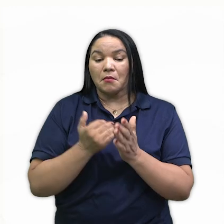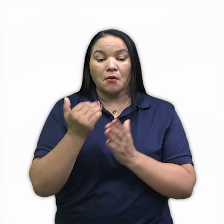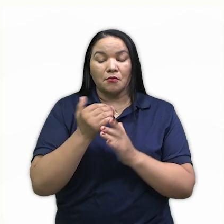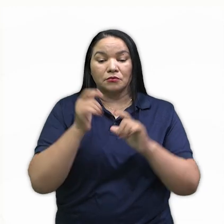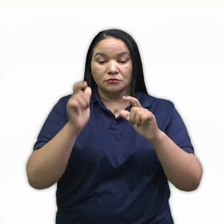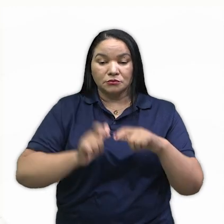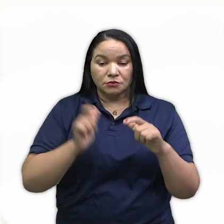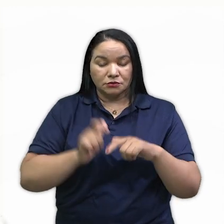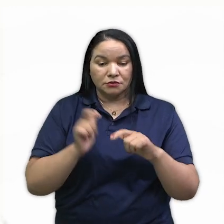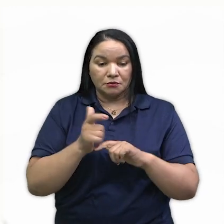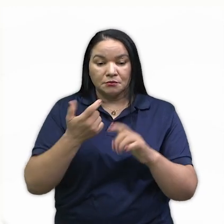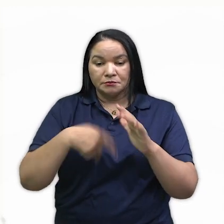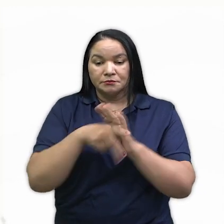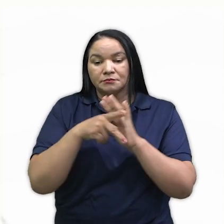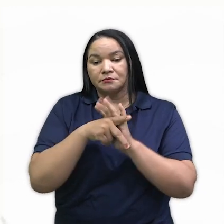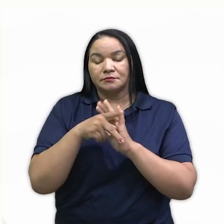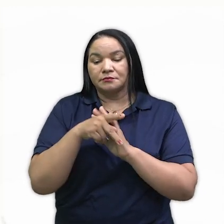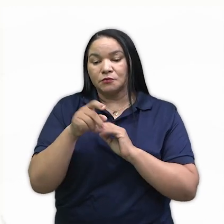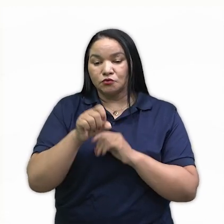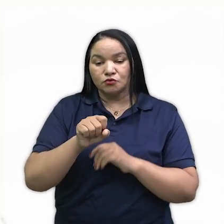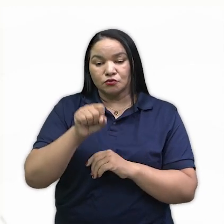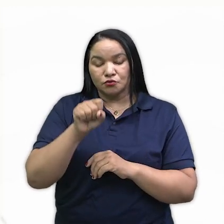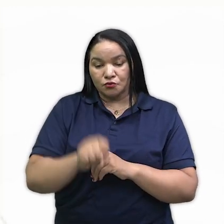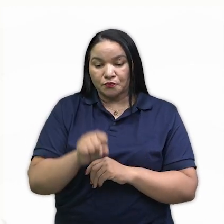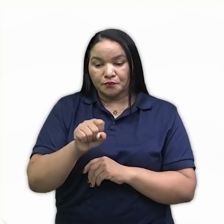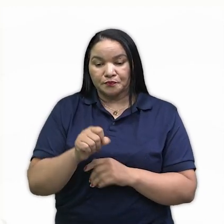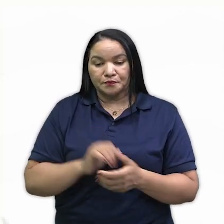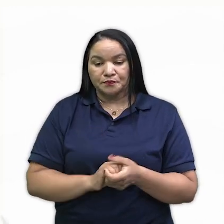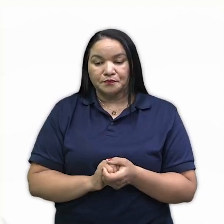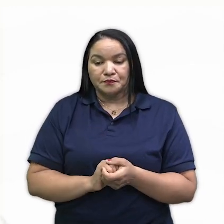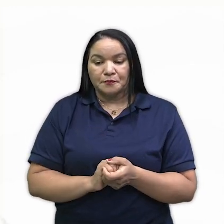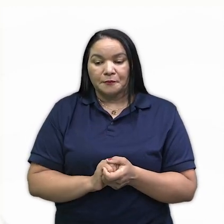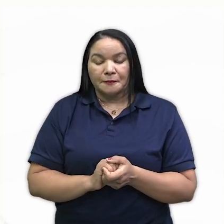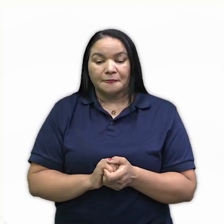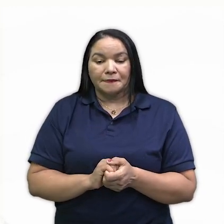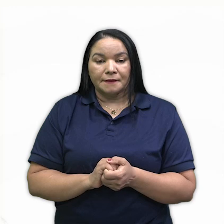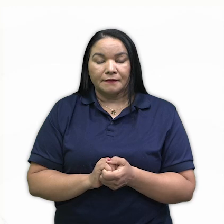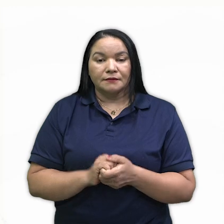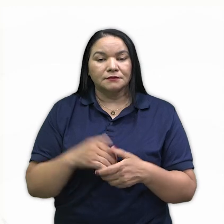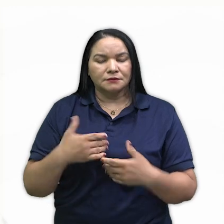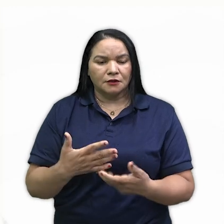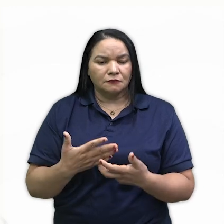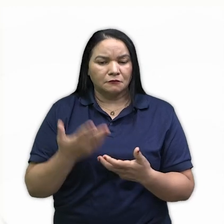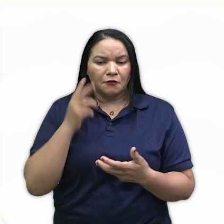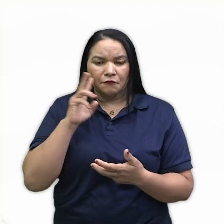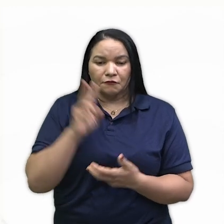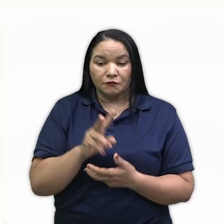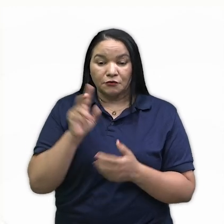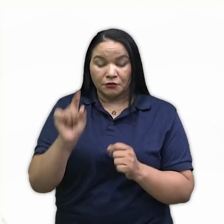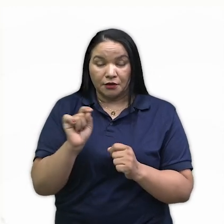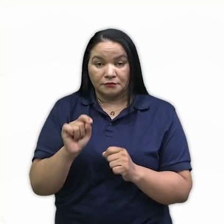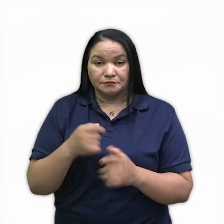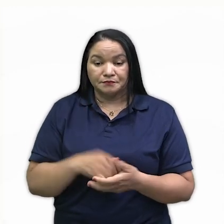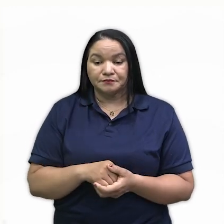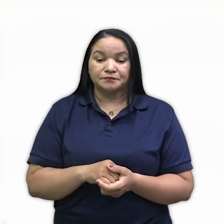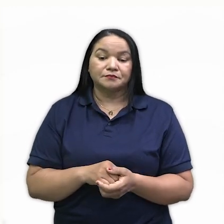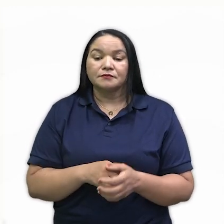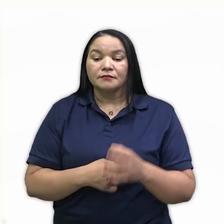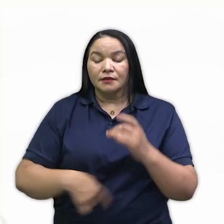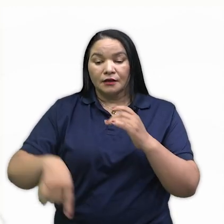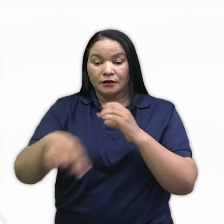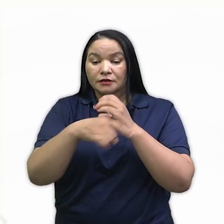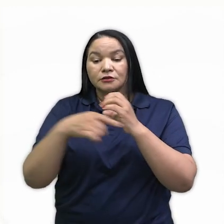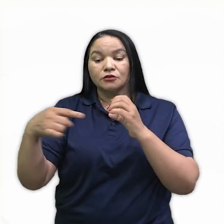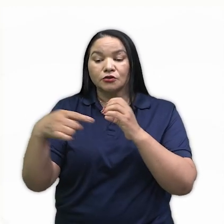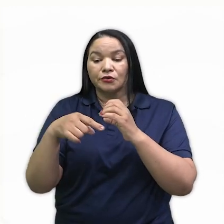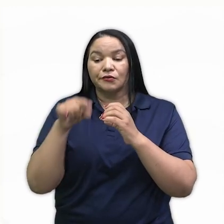território está no hemisfério sul. Bem, quando a gente leva em consideração aqui a linha do meridiano de Greenwich,